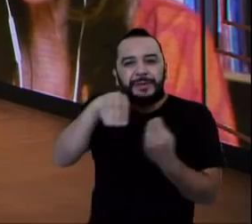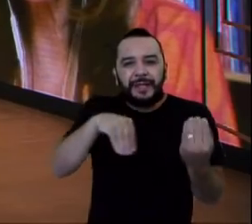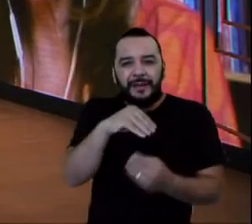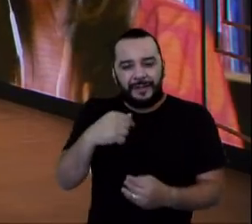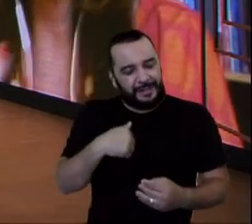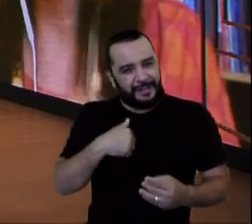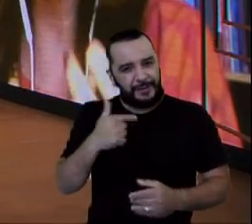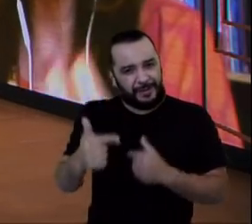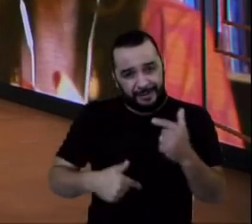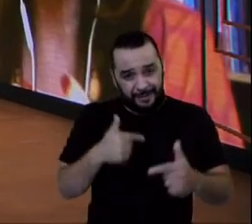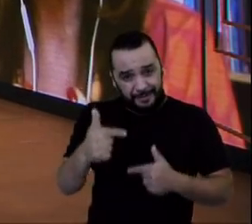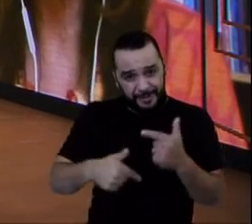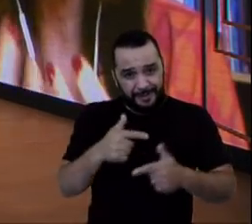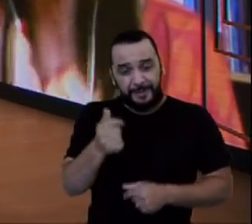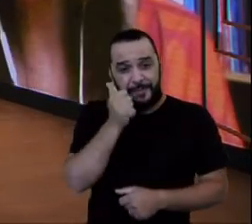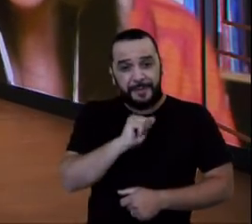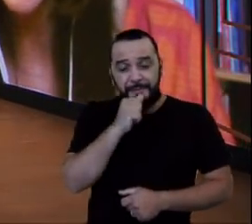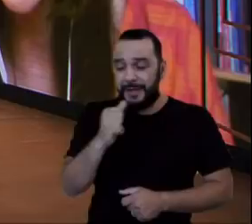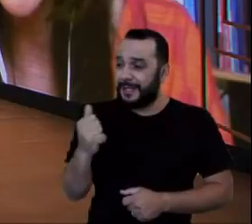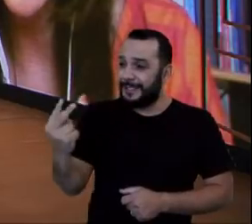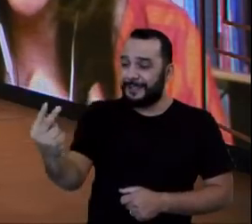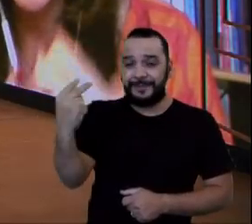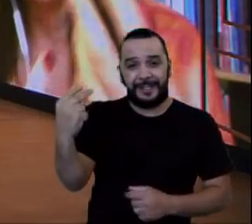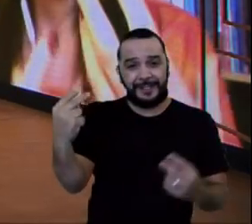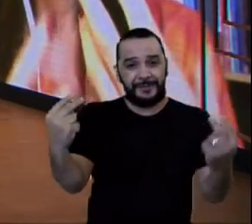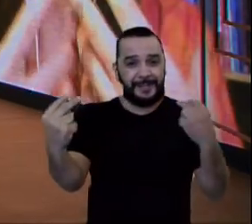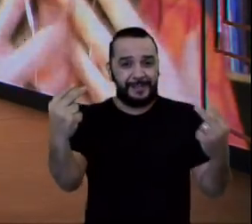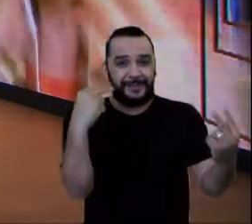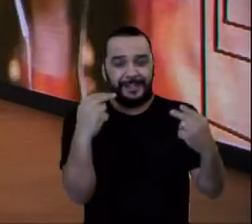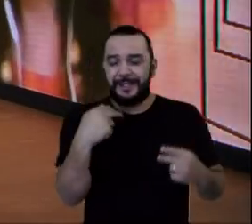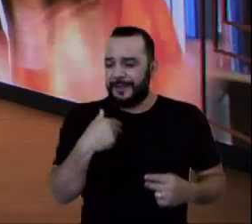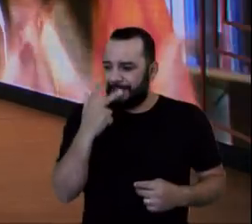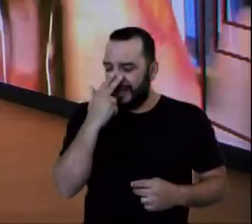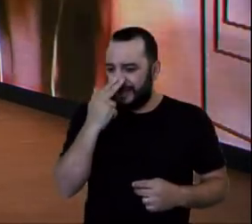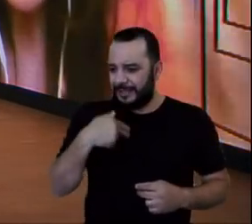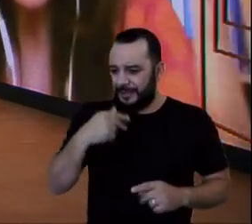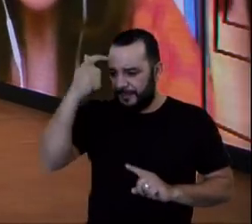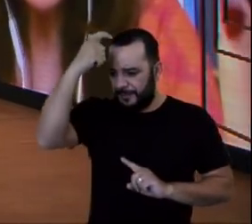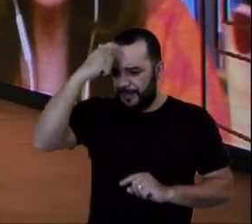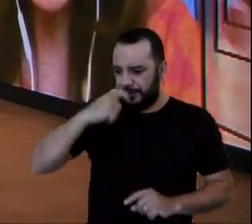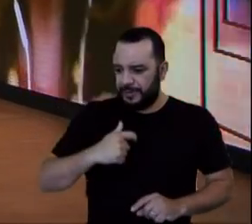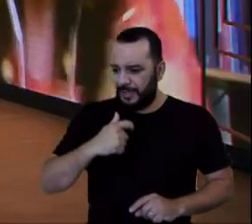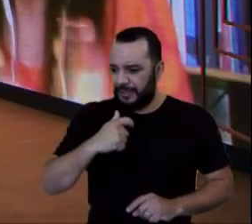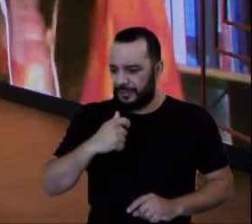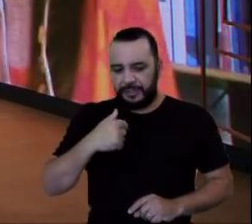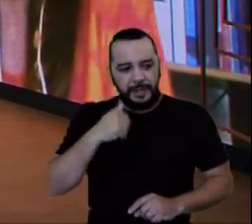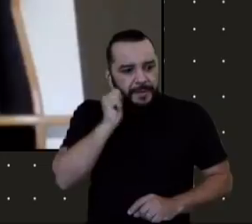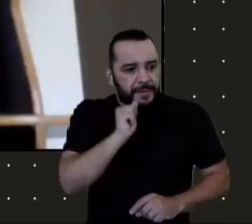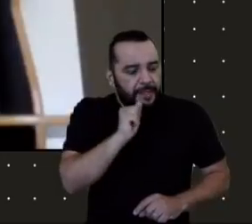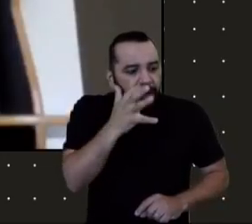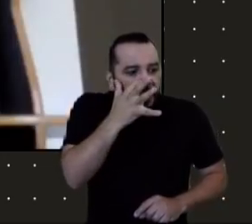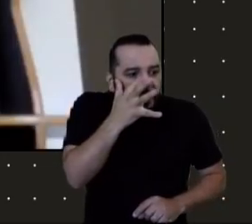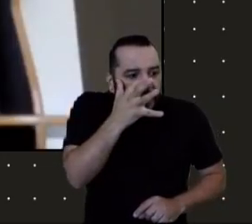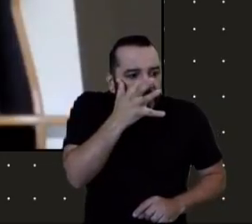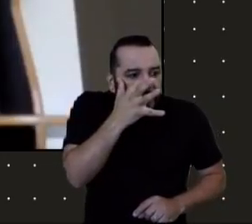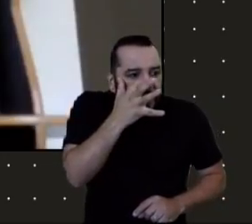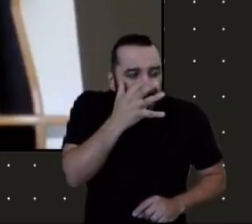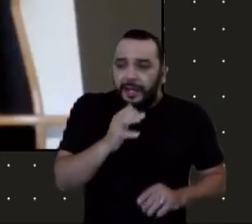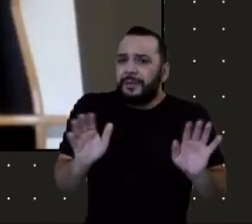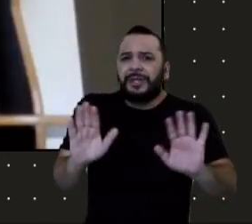acho que enquanto eu estava trabalhando, ela ficava meio que me assistindo, sabe? Ela se desligava um pouco do personagem, a mãe